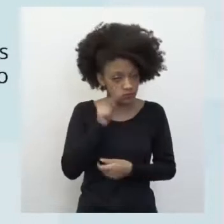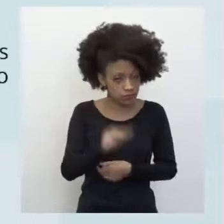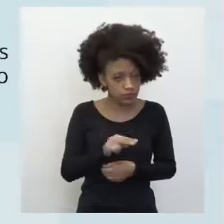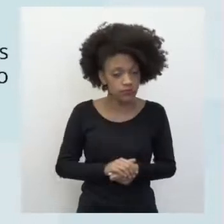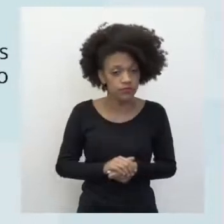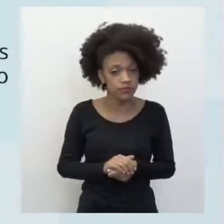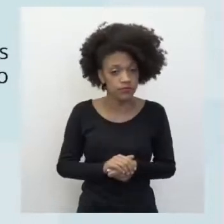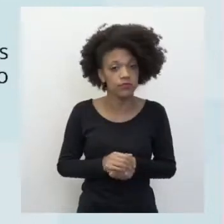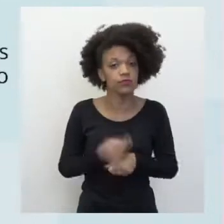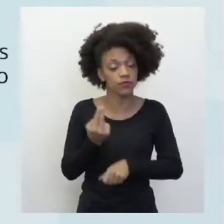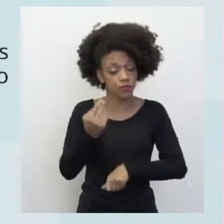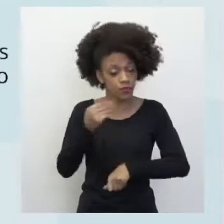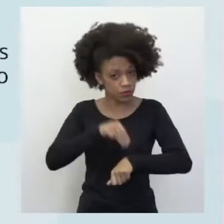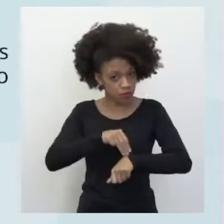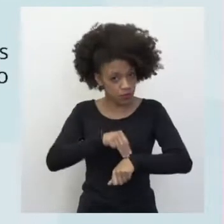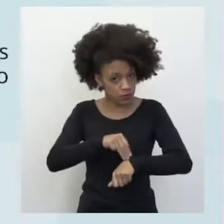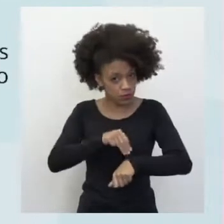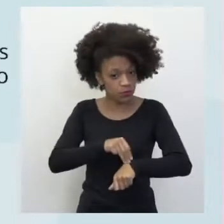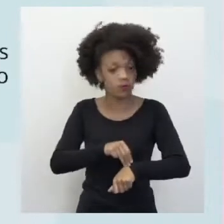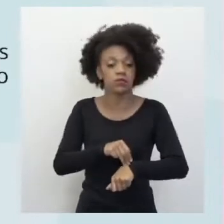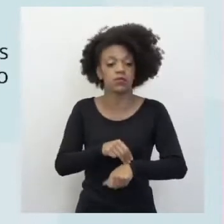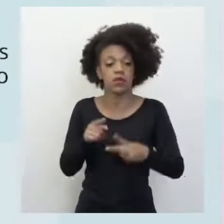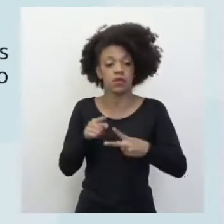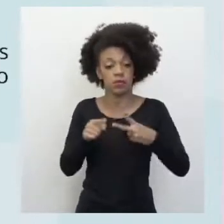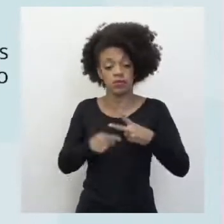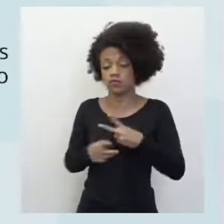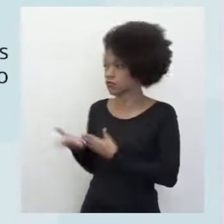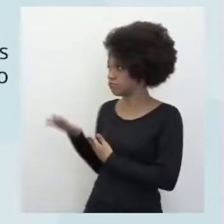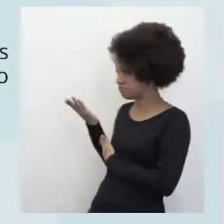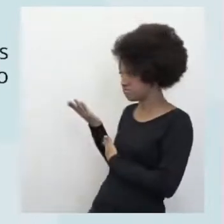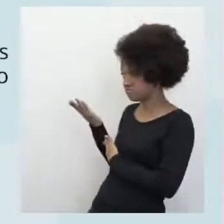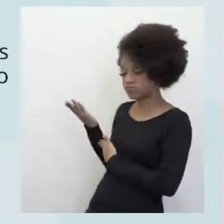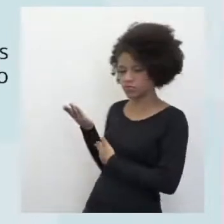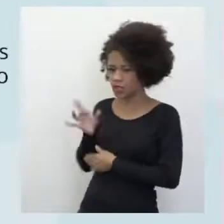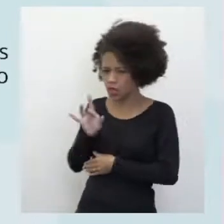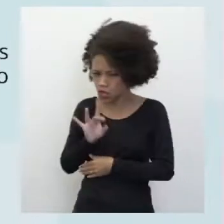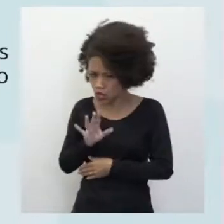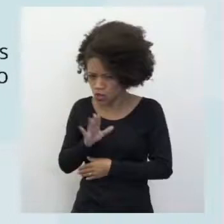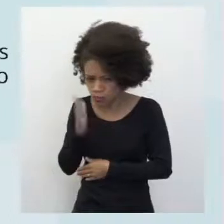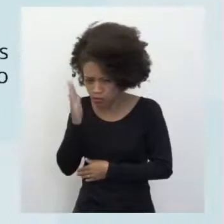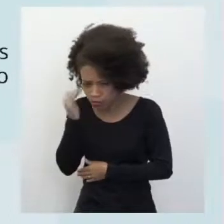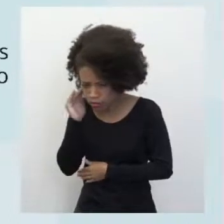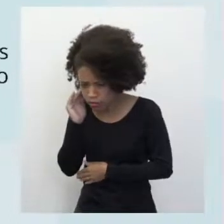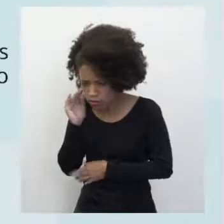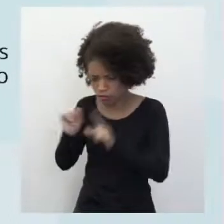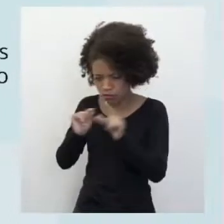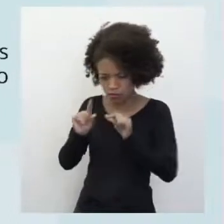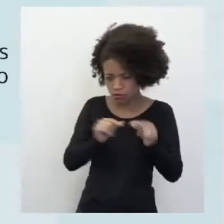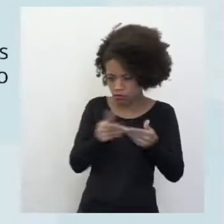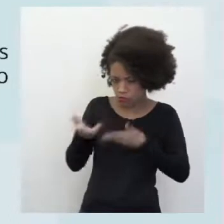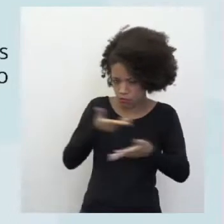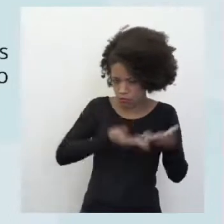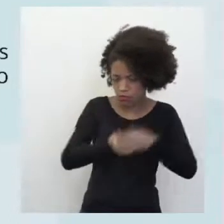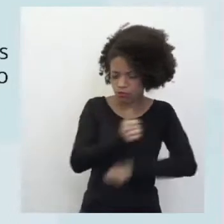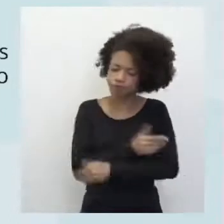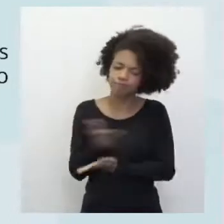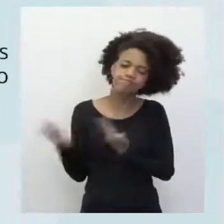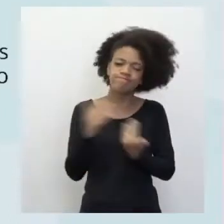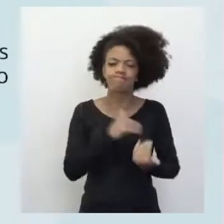dar 2 minutinhos para essas 2 questões aí para vocês. Só para vocês tentarem colher mais com os alunos. Vamos lá?